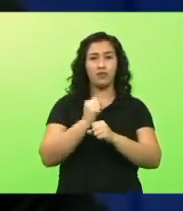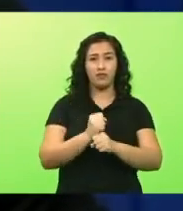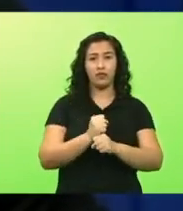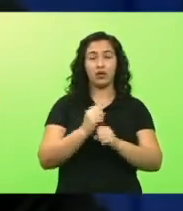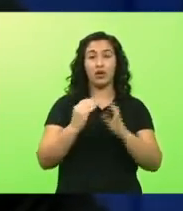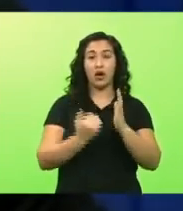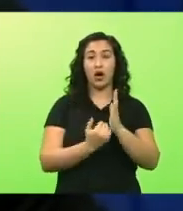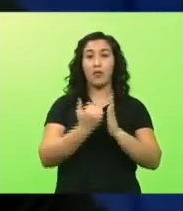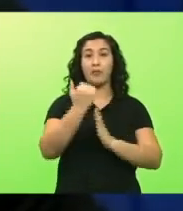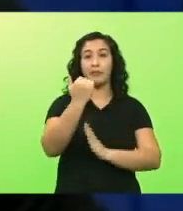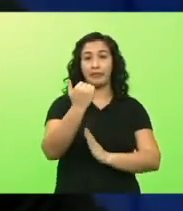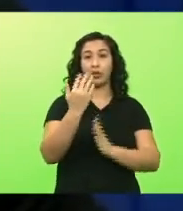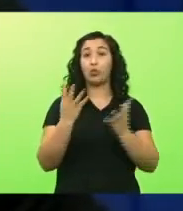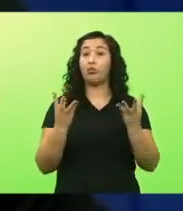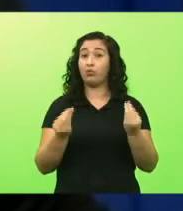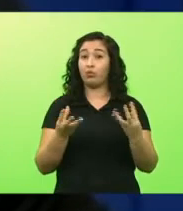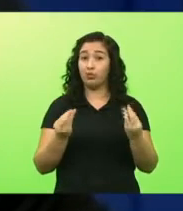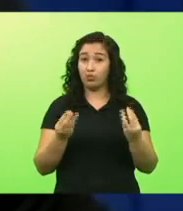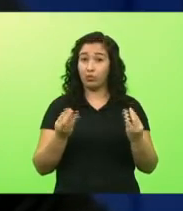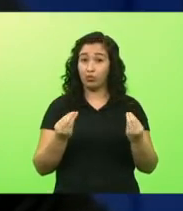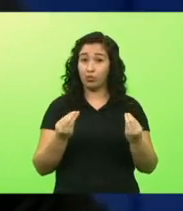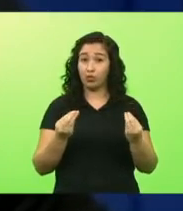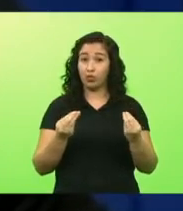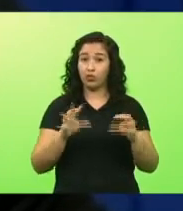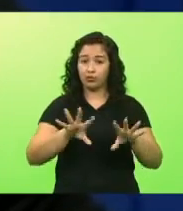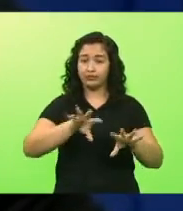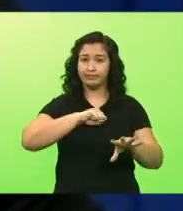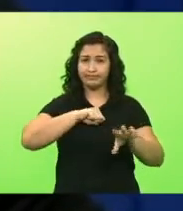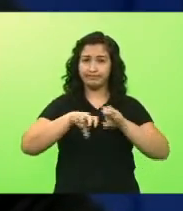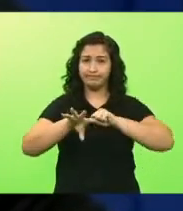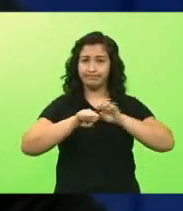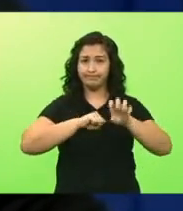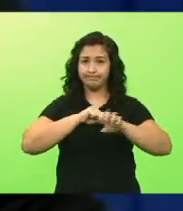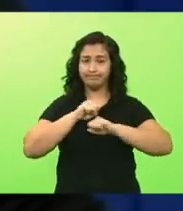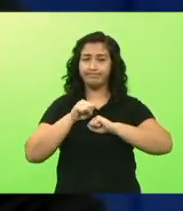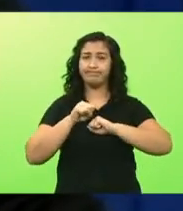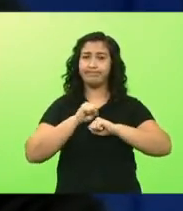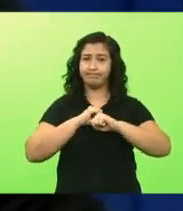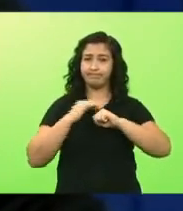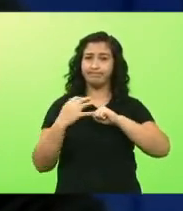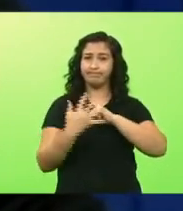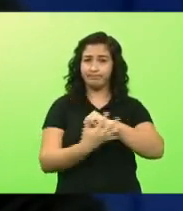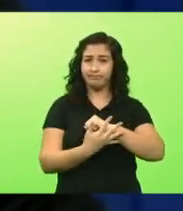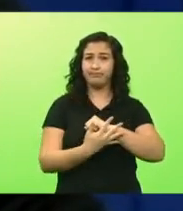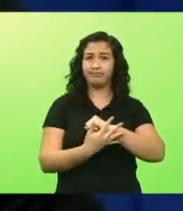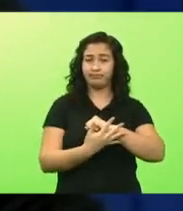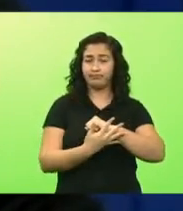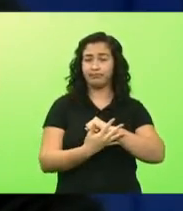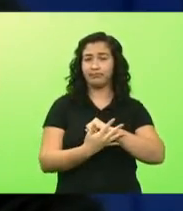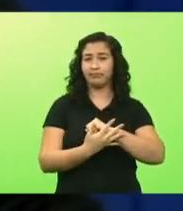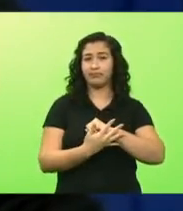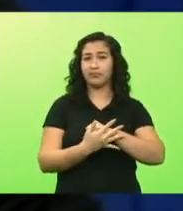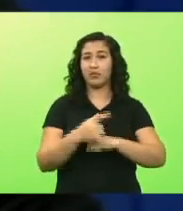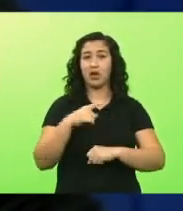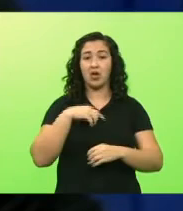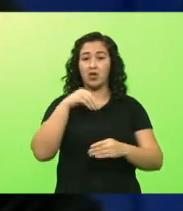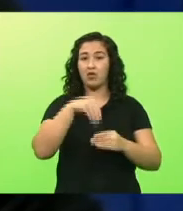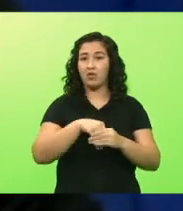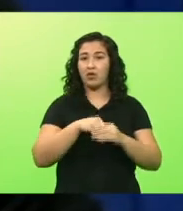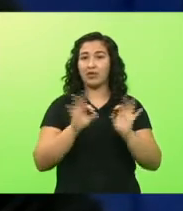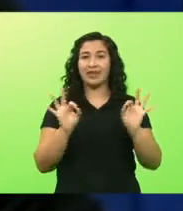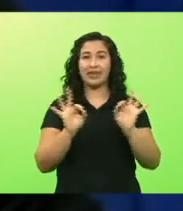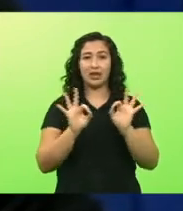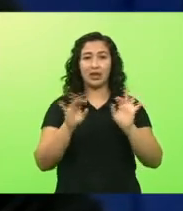em demasiado a contaminação do Covid-19, eu determinei que eu não vou votar nenhuma